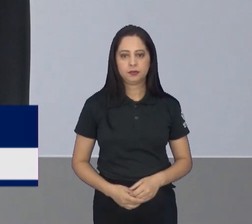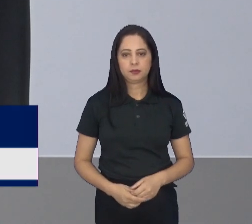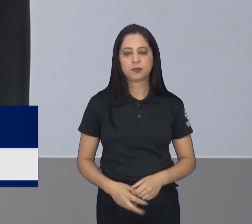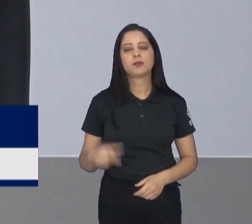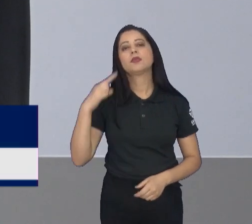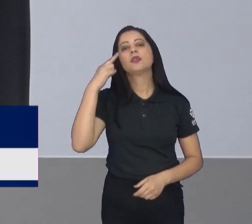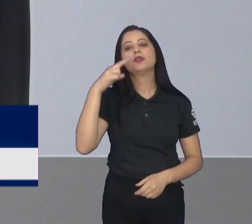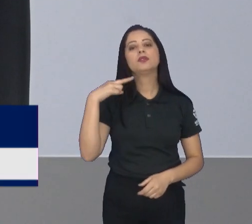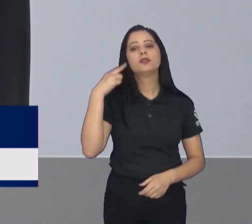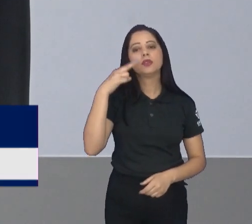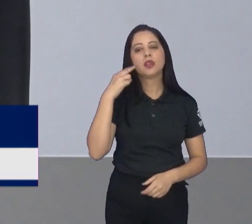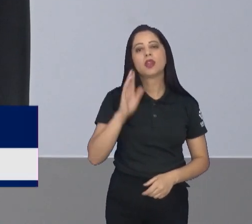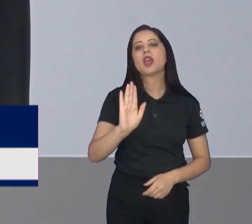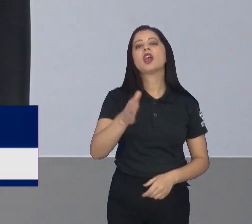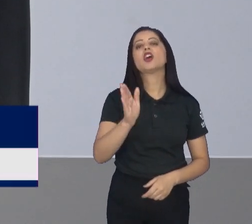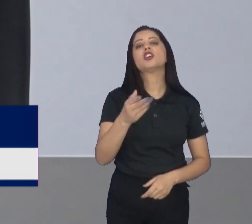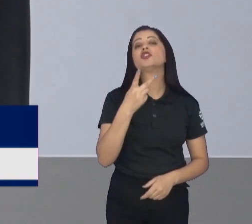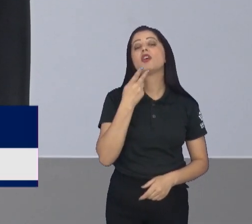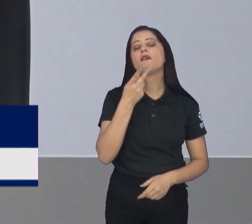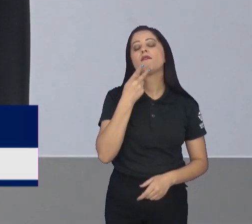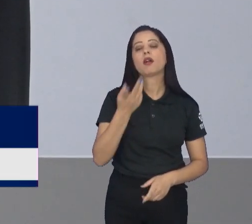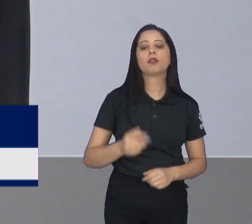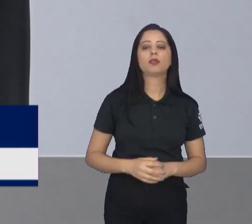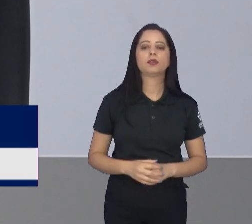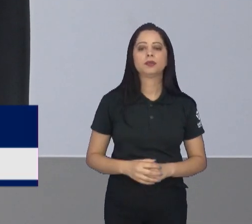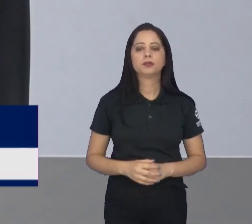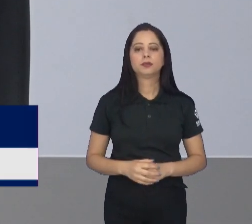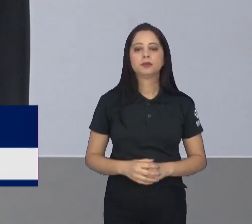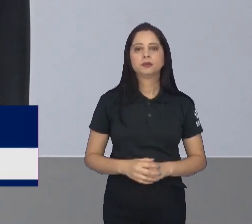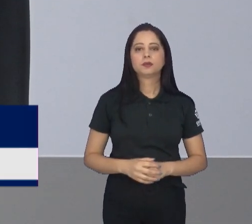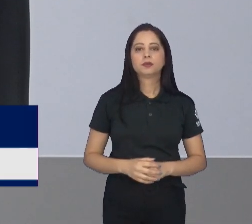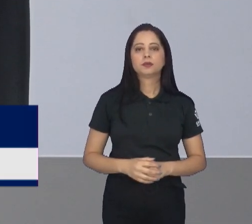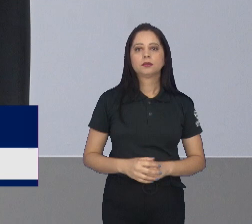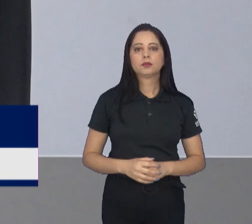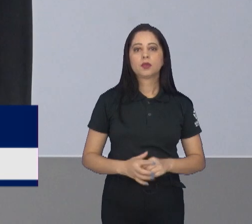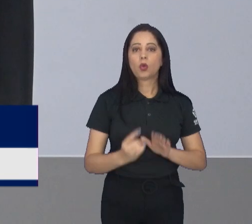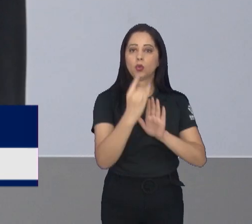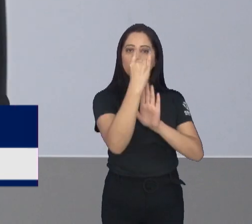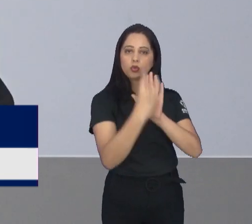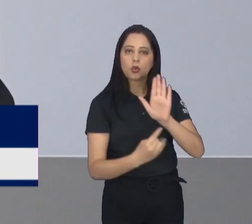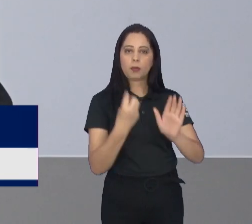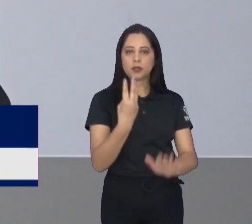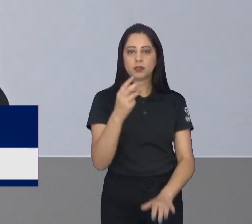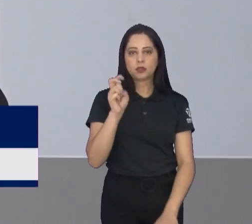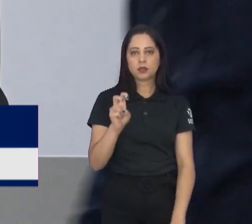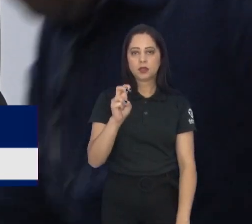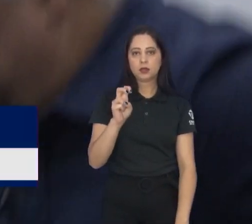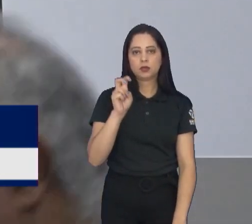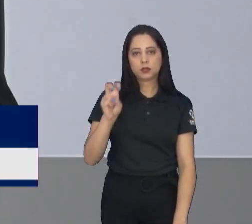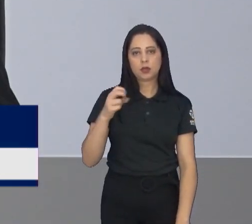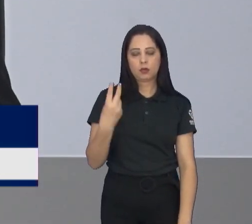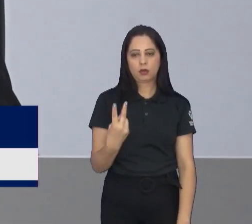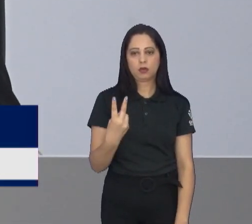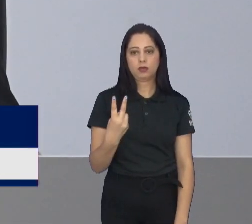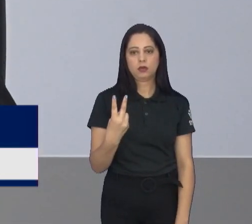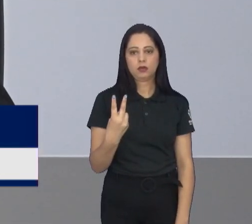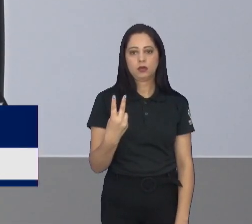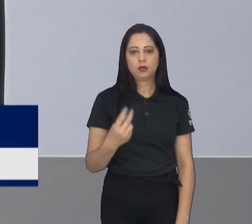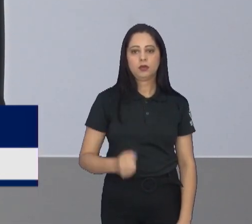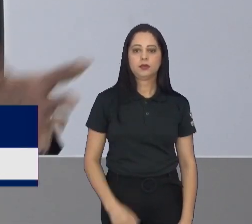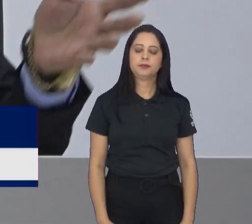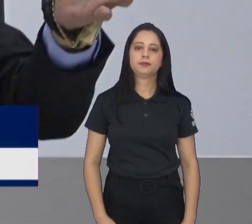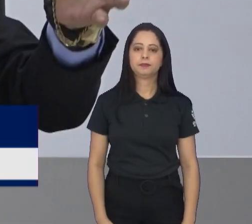Vereadora, a Vossa Excelência já falou na questão de ordem. Em discussão, o processo número 3552. Vossa